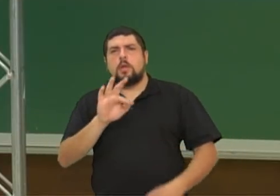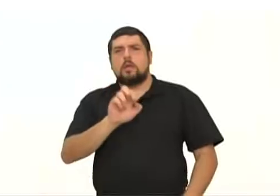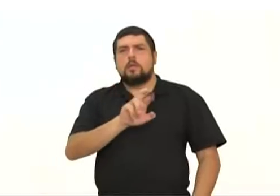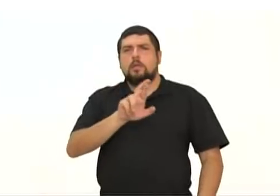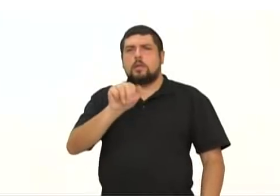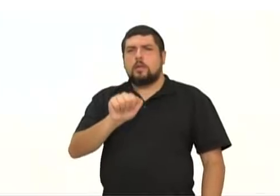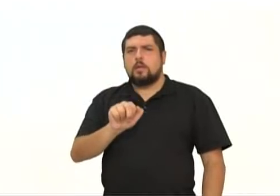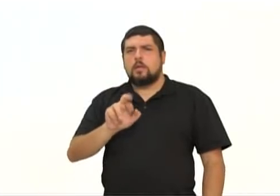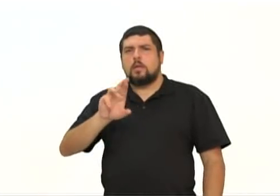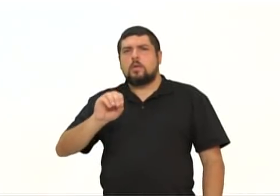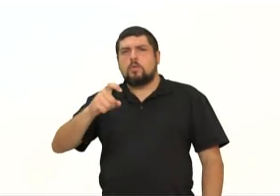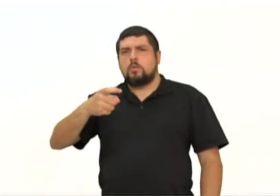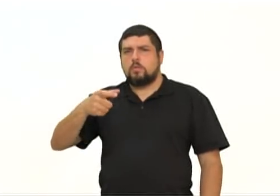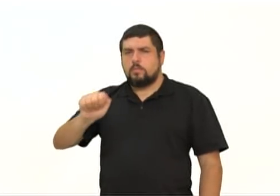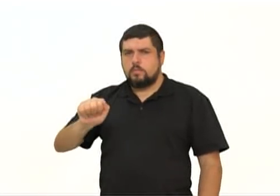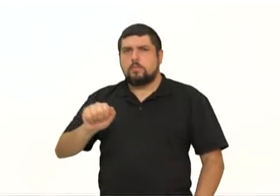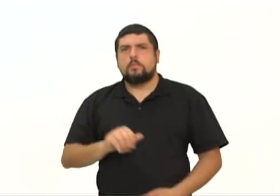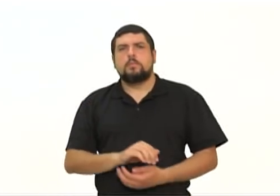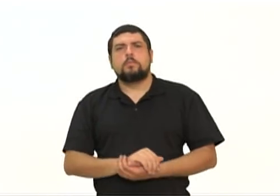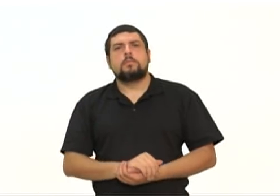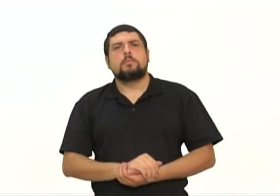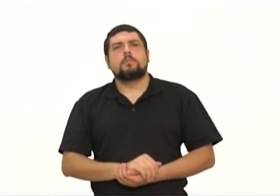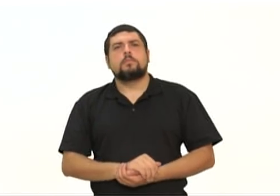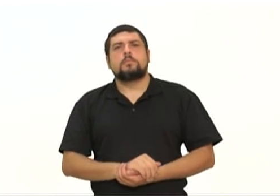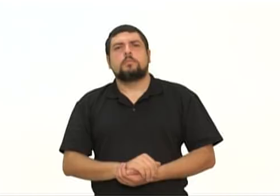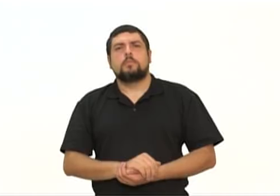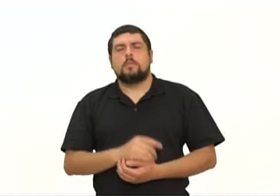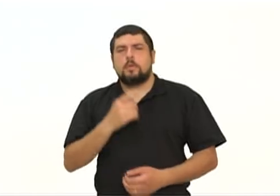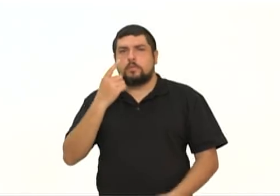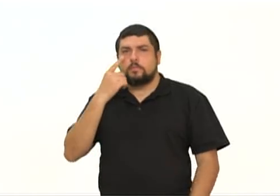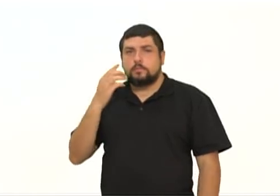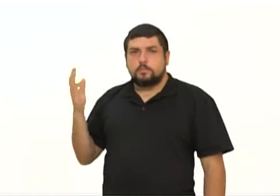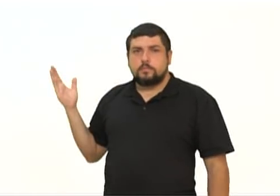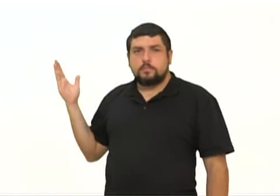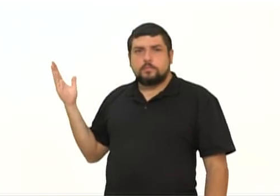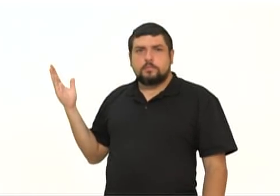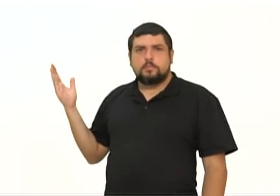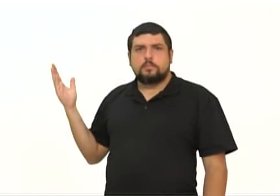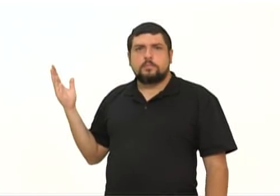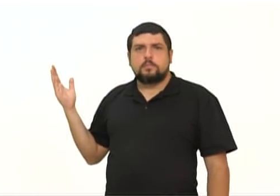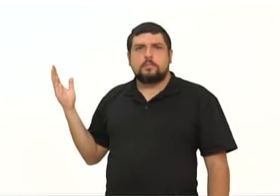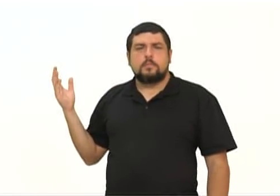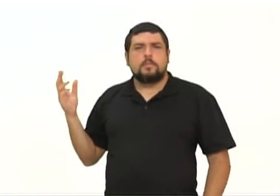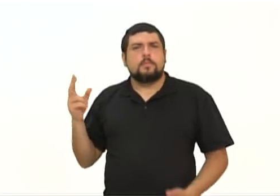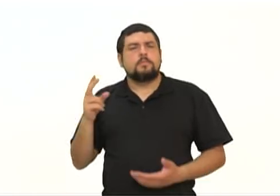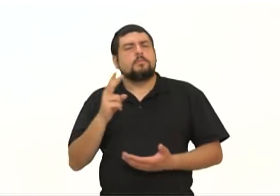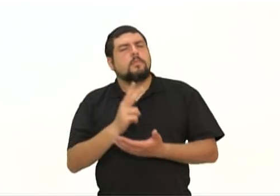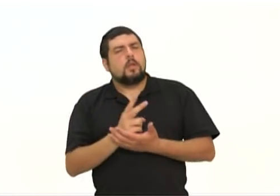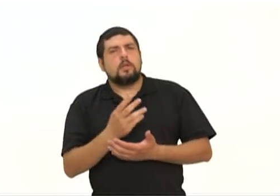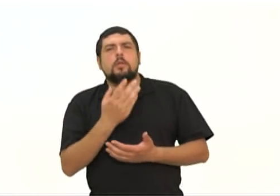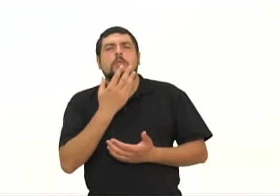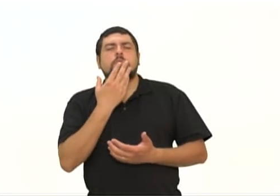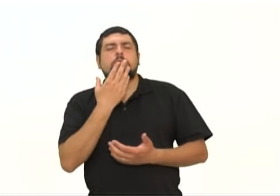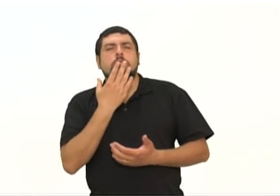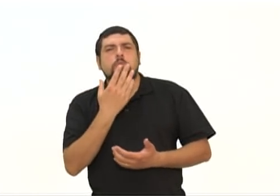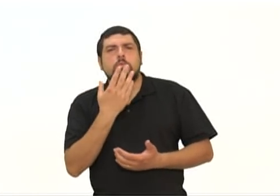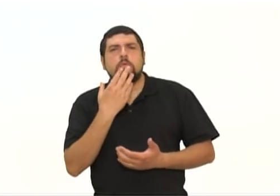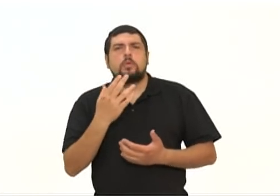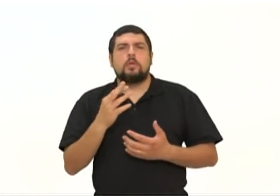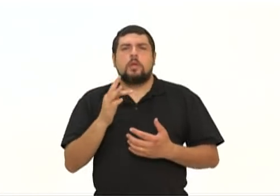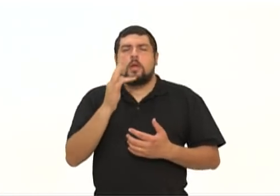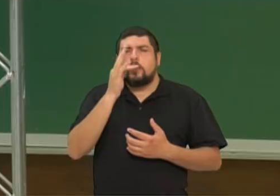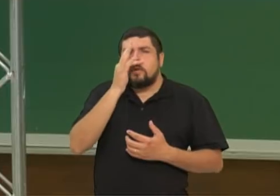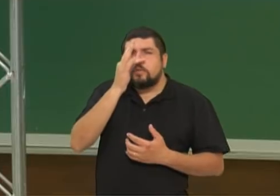Roxa. Aqui temos uma foto do altar do terreiro de Baluaê, em Terra Roxa, sempre muito colorido, sempre muito com flores